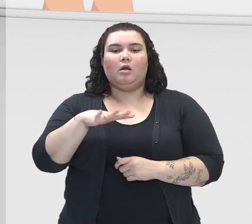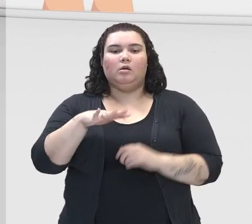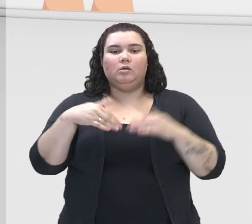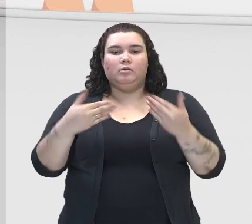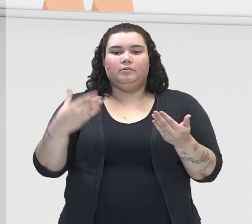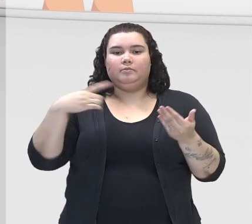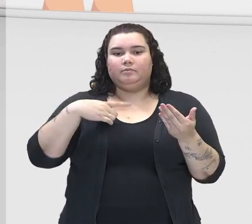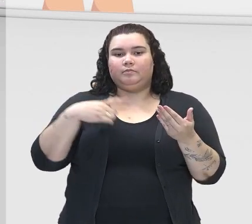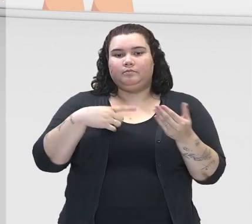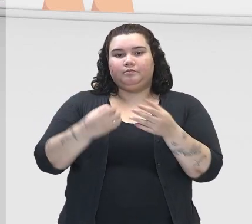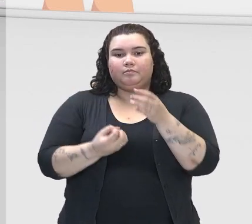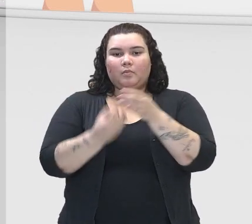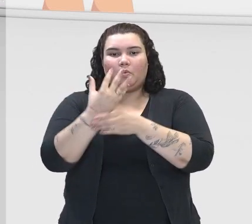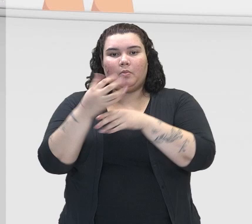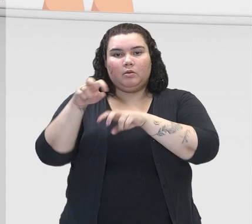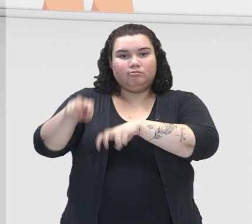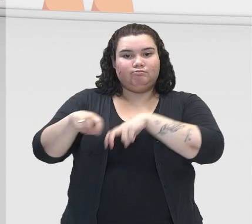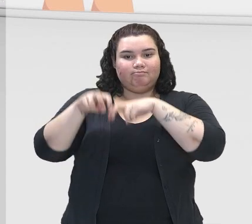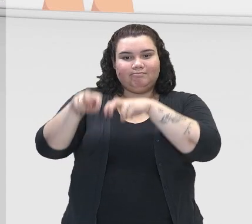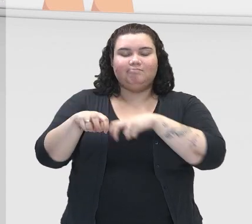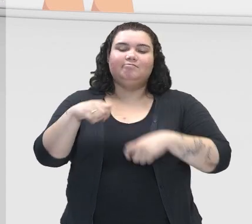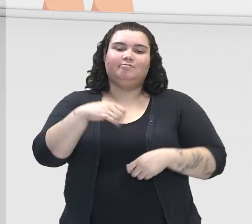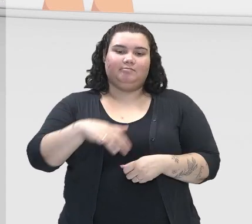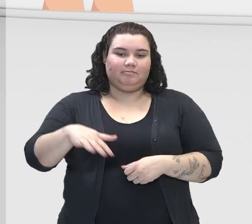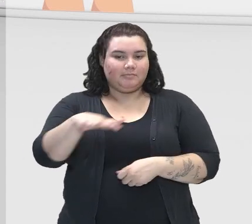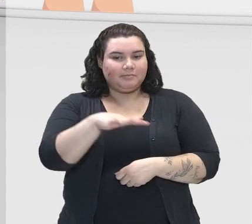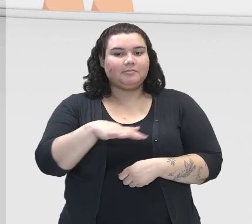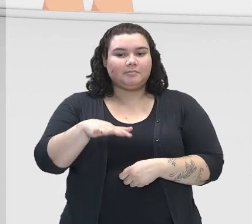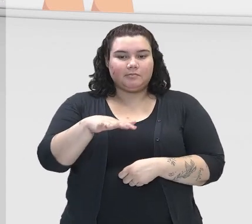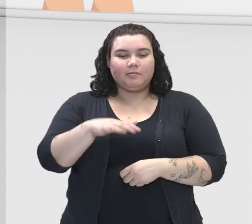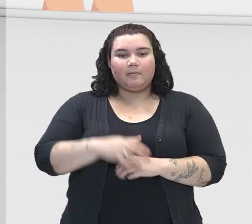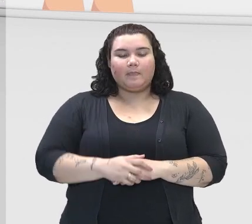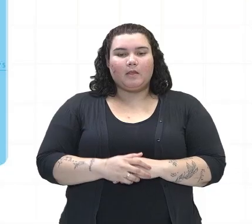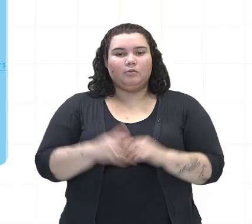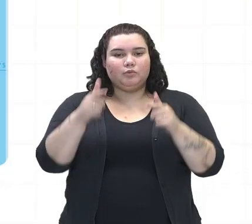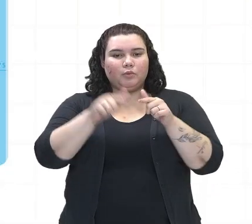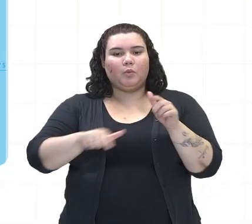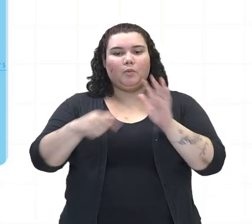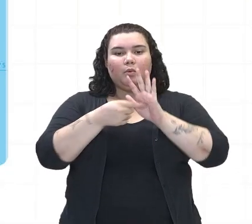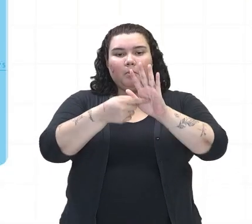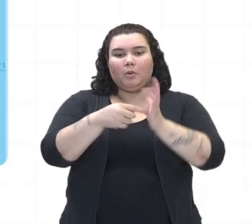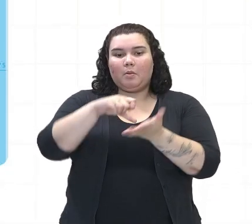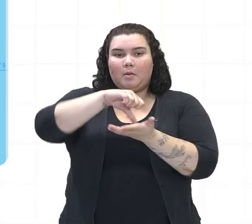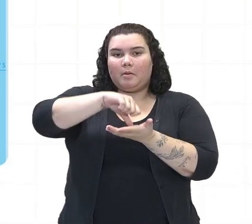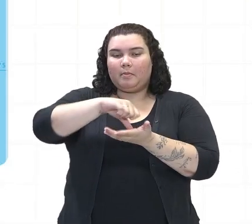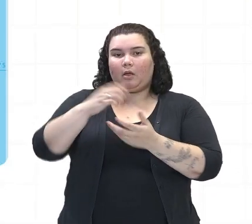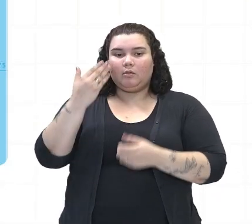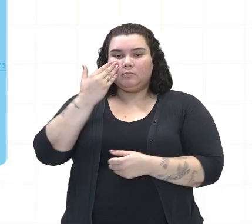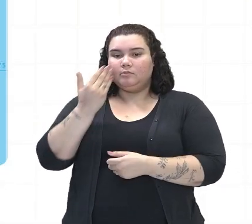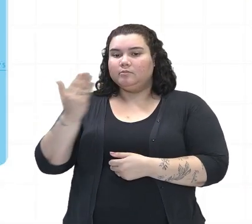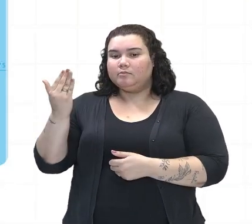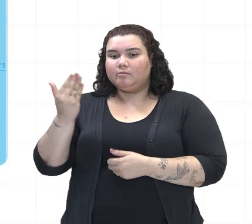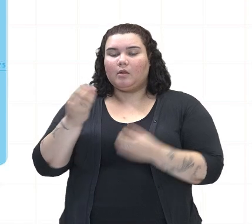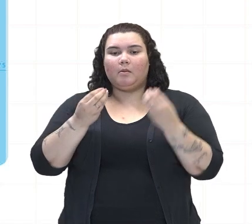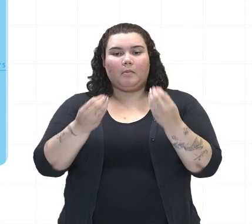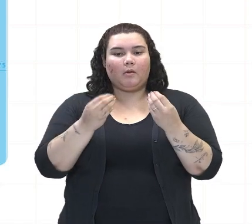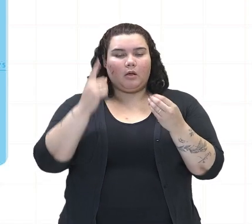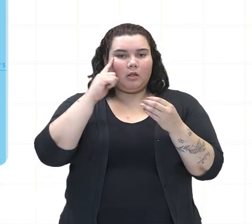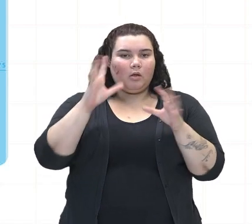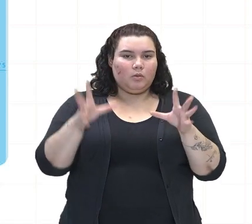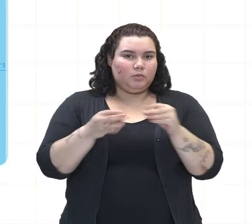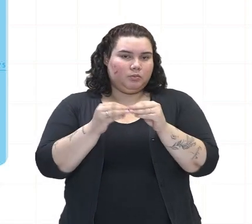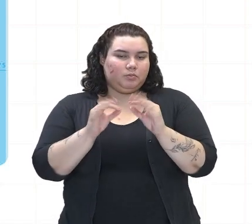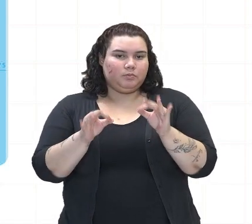por exemplo, produção agropecuária. Né? Vamos dar uma olhada no mapa novamente, que a gente viu agora há pouco, só para a gente fechar a ideia aí.